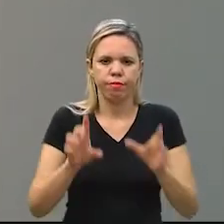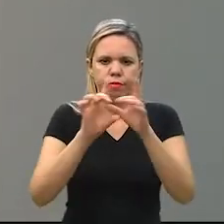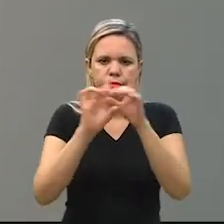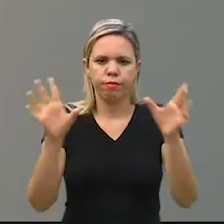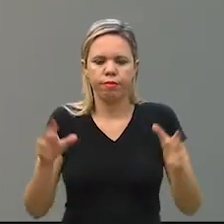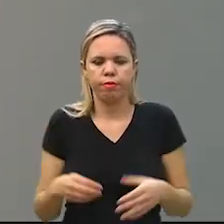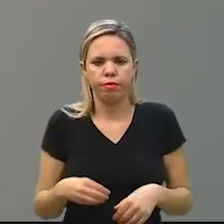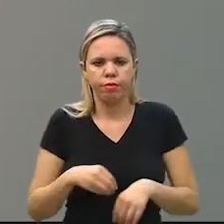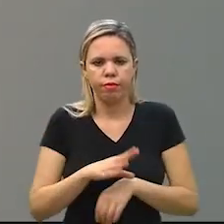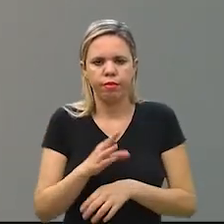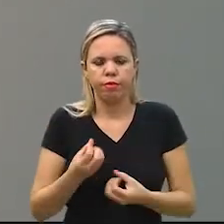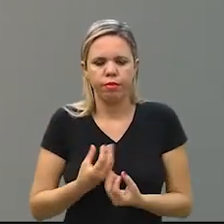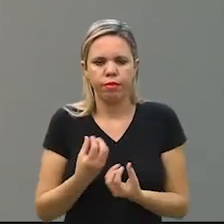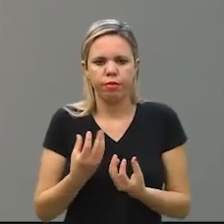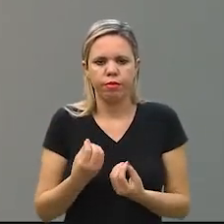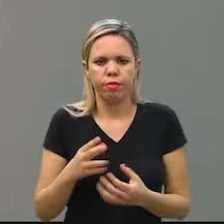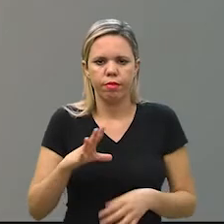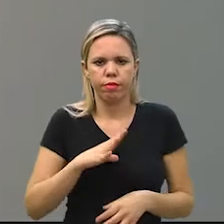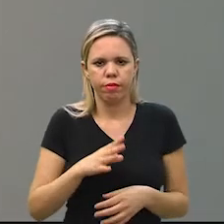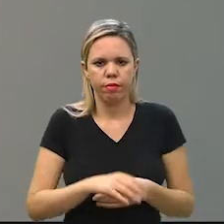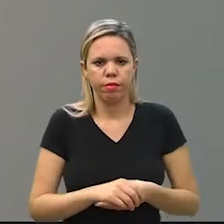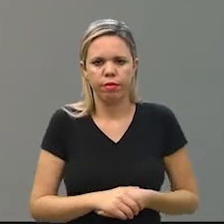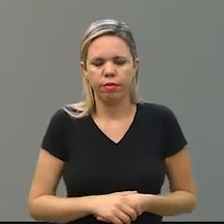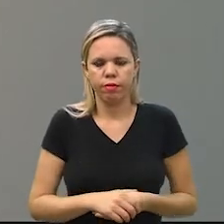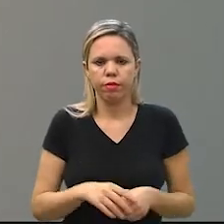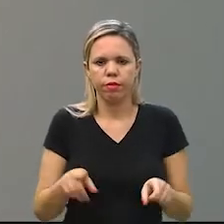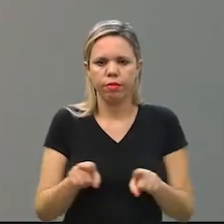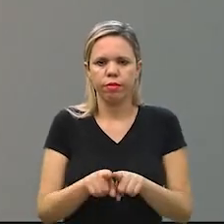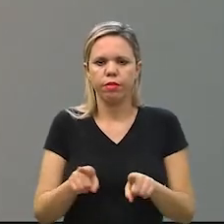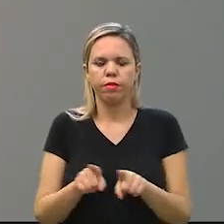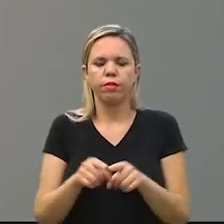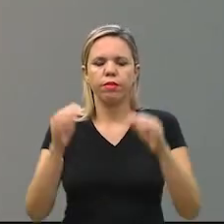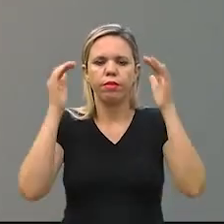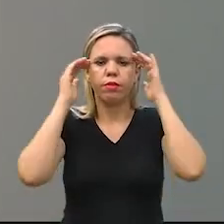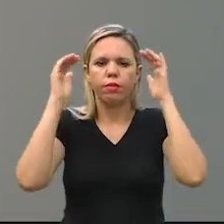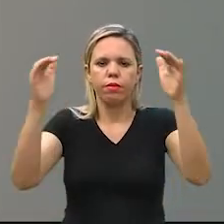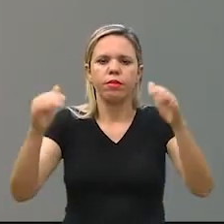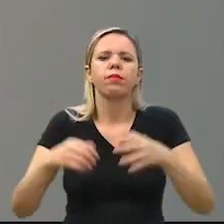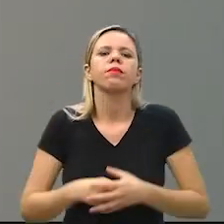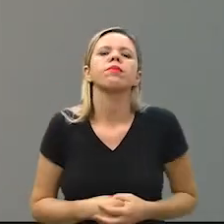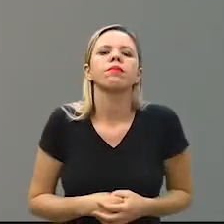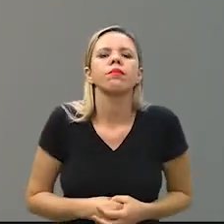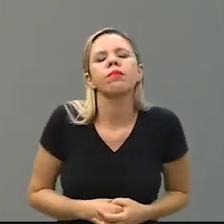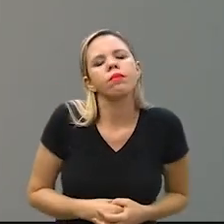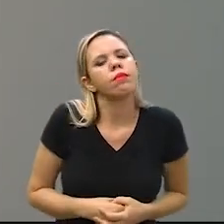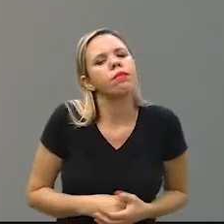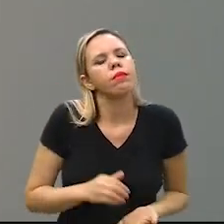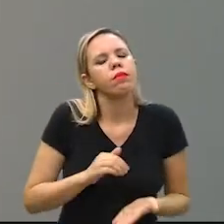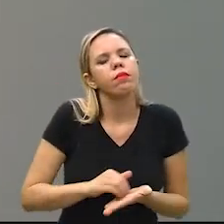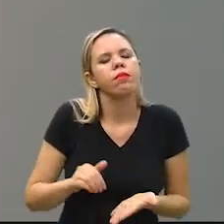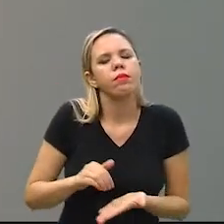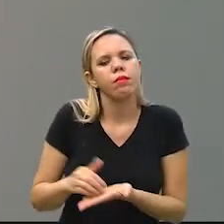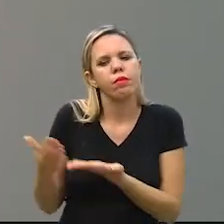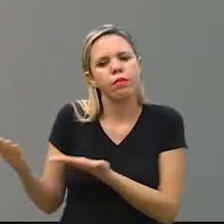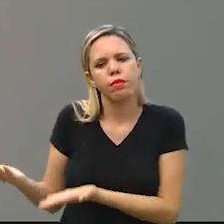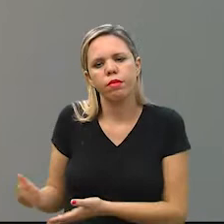democrático de levar todas as informações à cidade, e também aqui cumprimentar o nosso